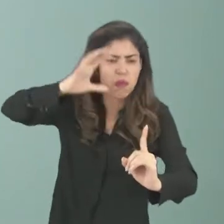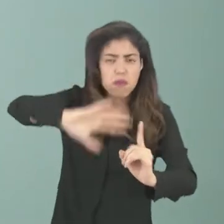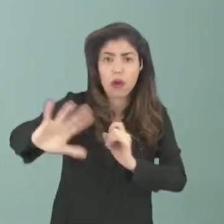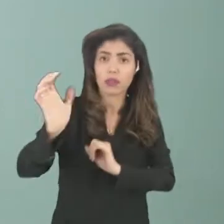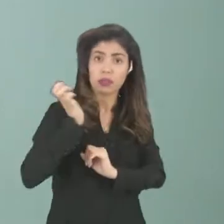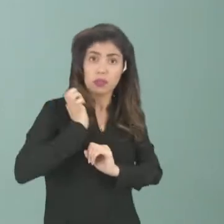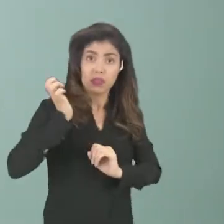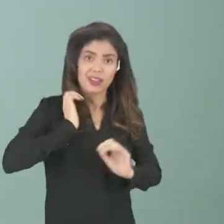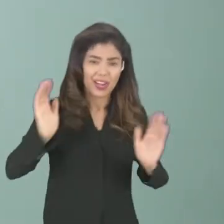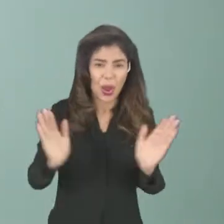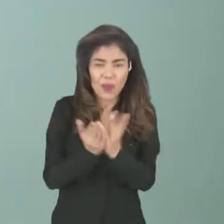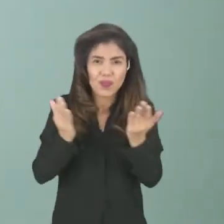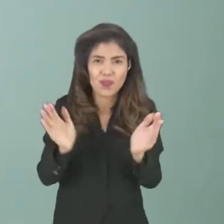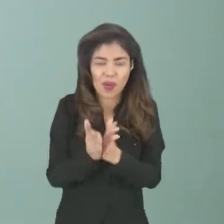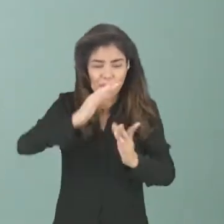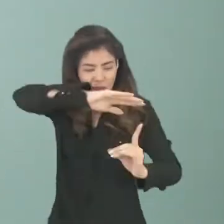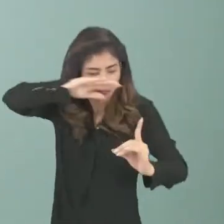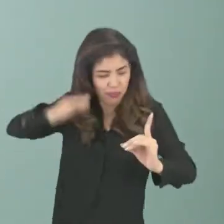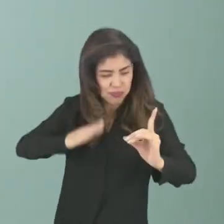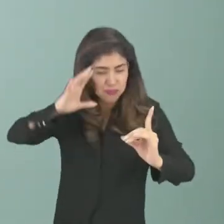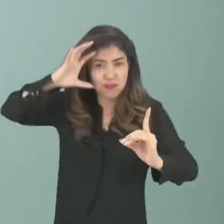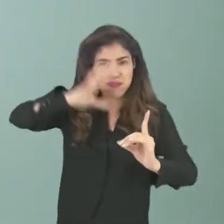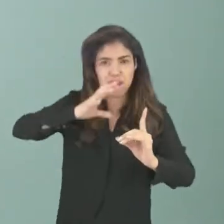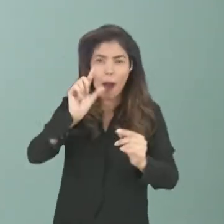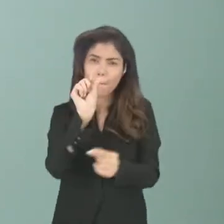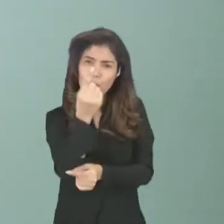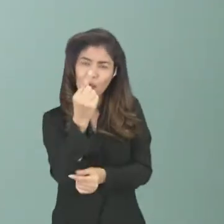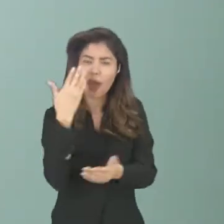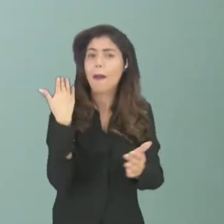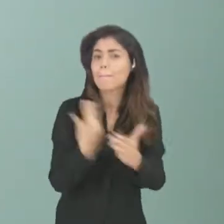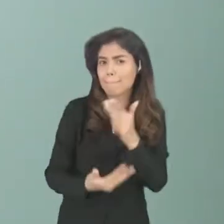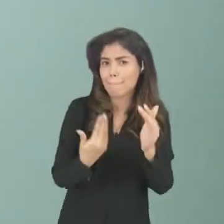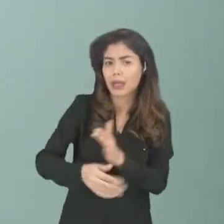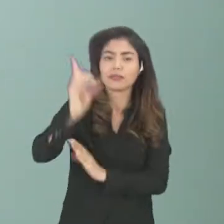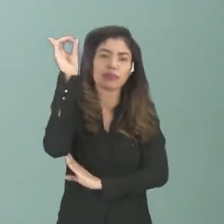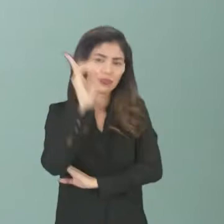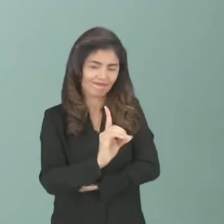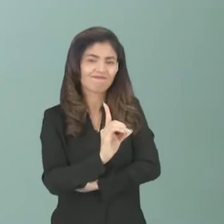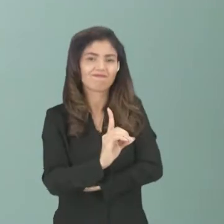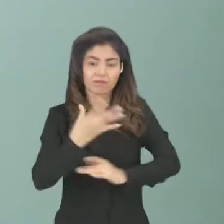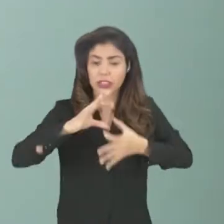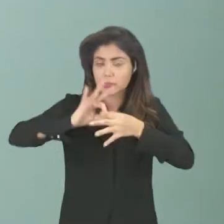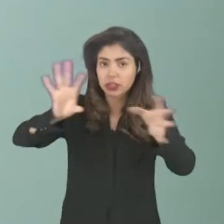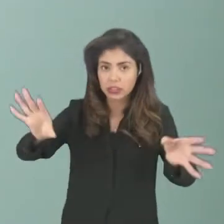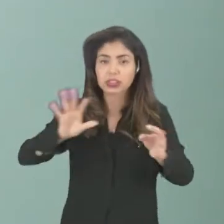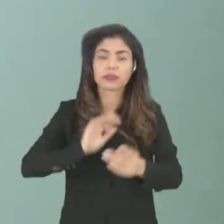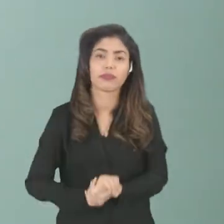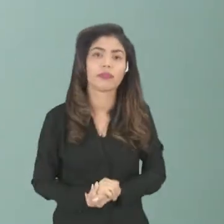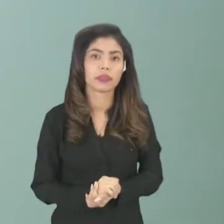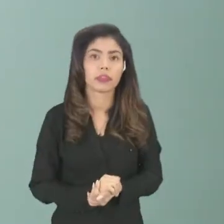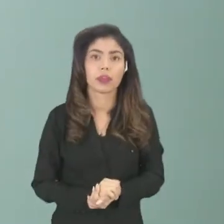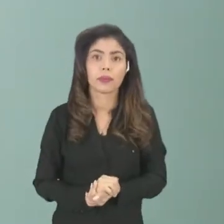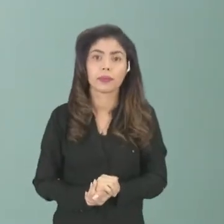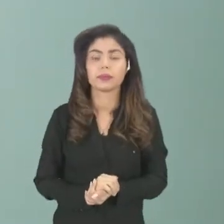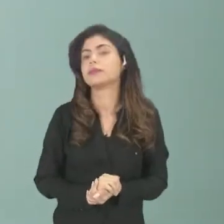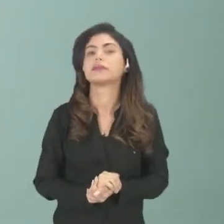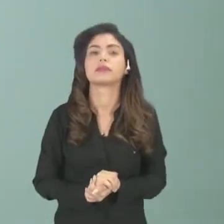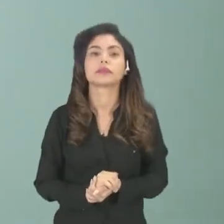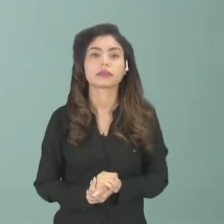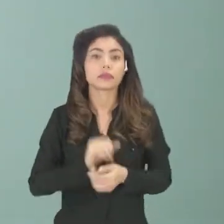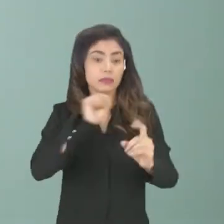ricos em relação aos pobres. Então, os pobres ganham muito pouco e perdem o seu direito natural à liberdade. Então,